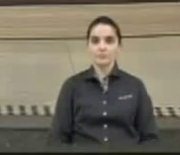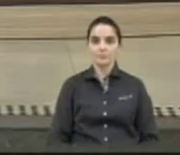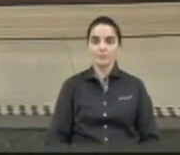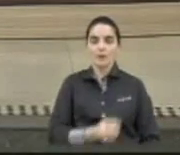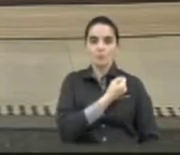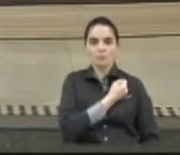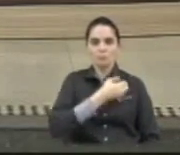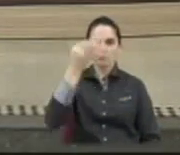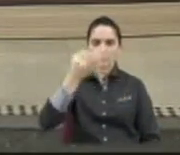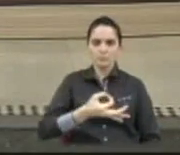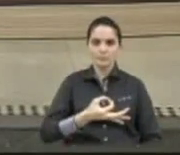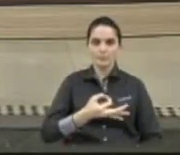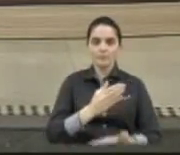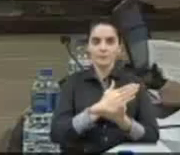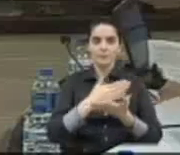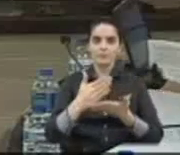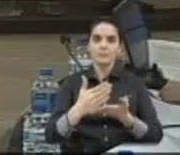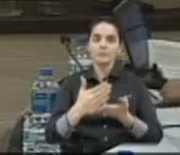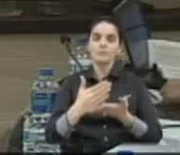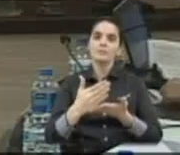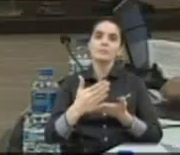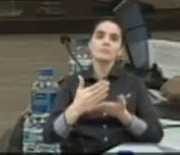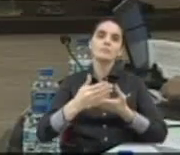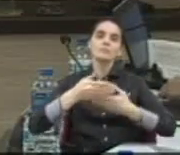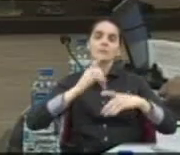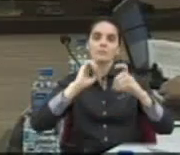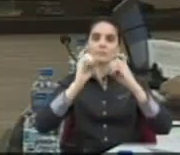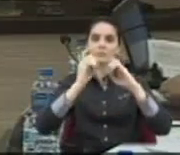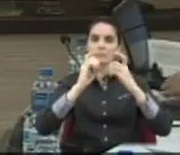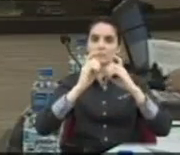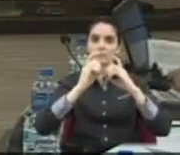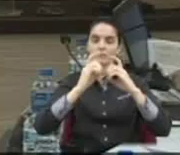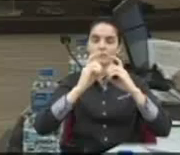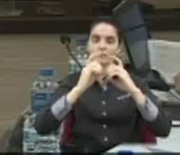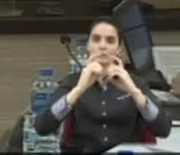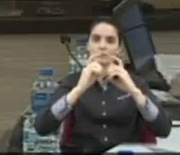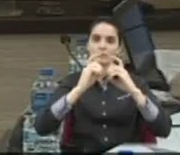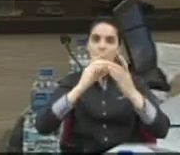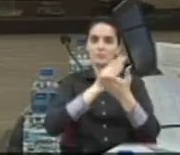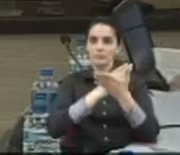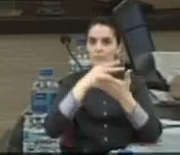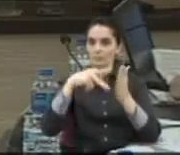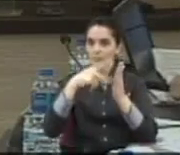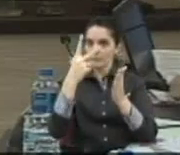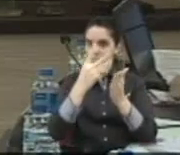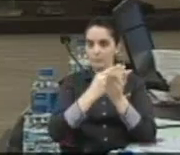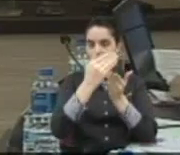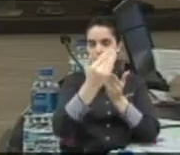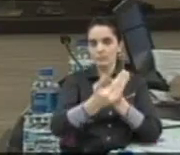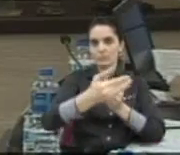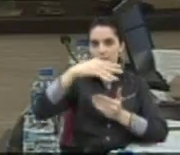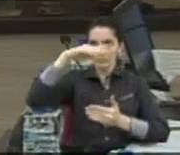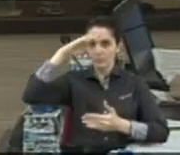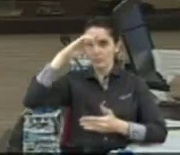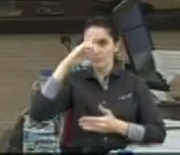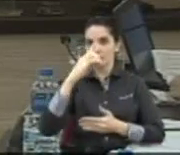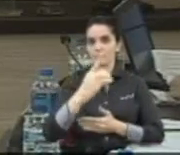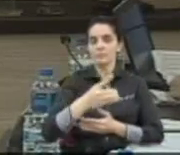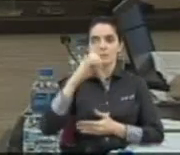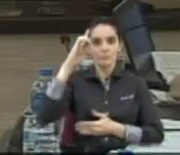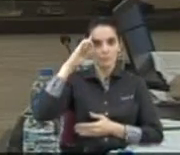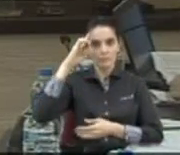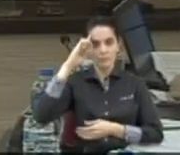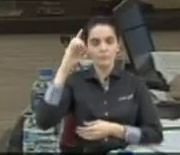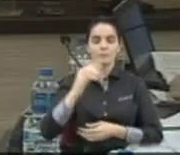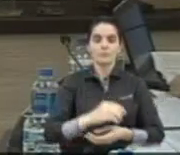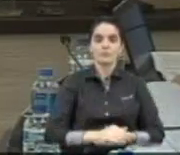Havendo número regimental, esta presidência dá por iniciada a segunda parte da sessão chamada